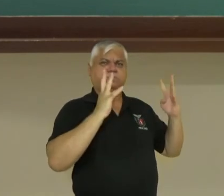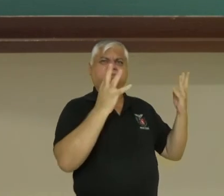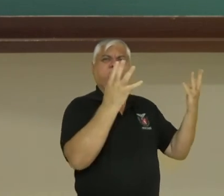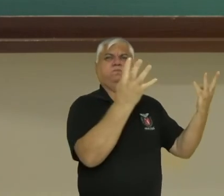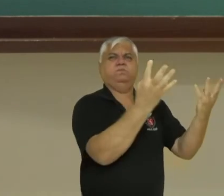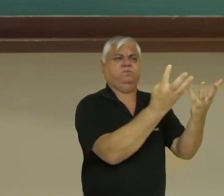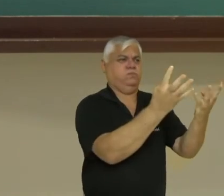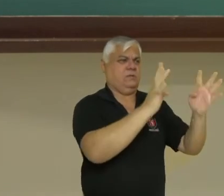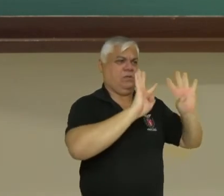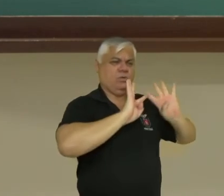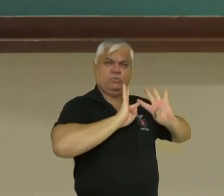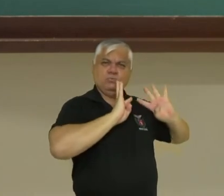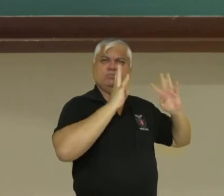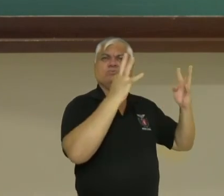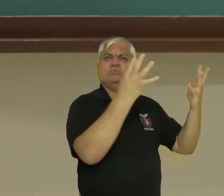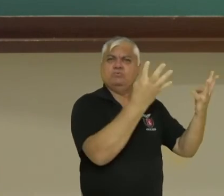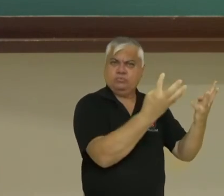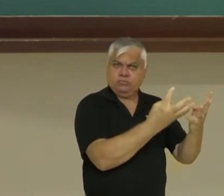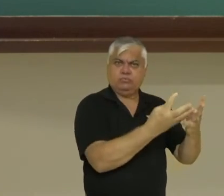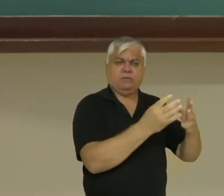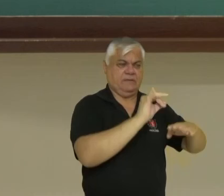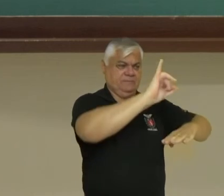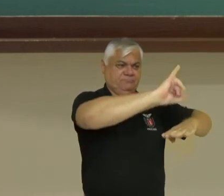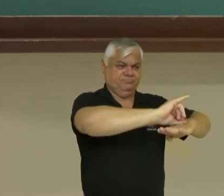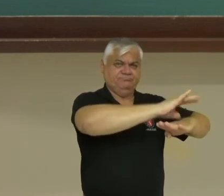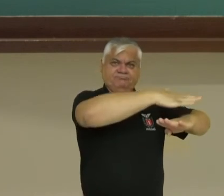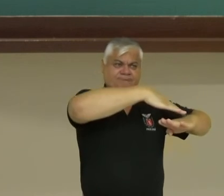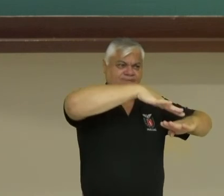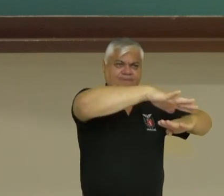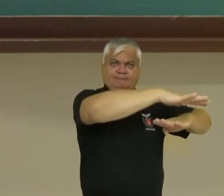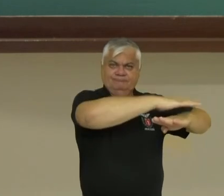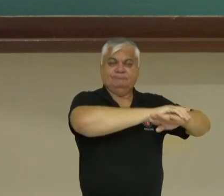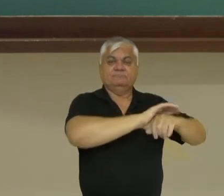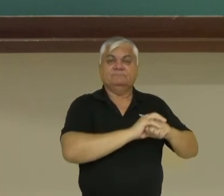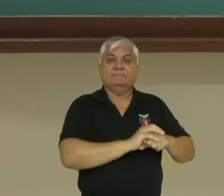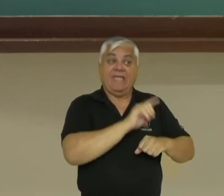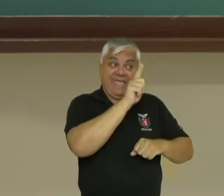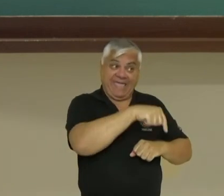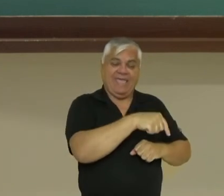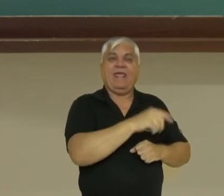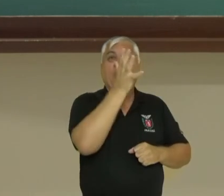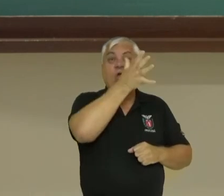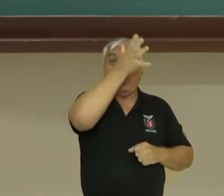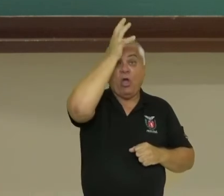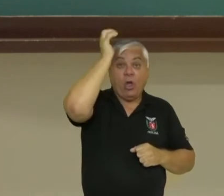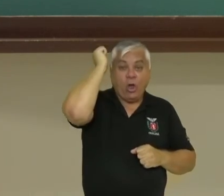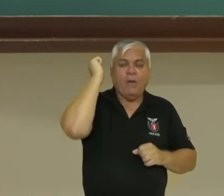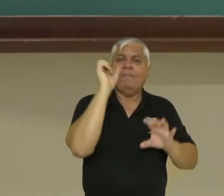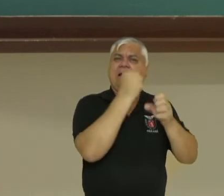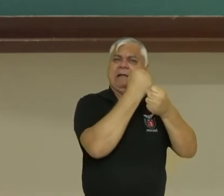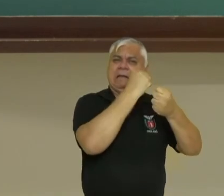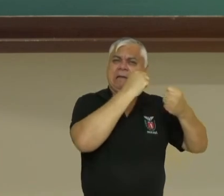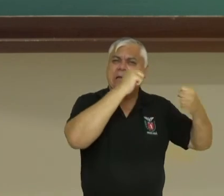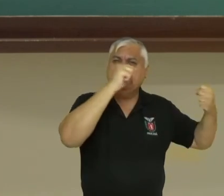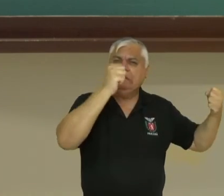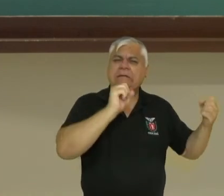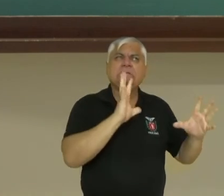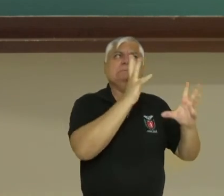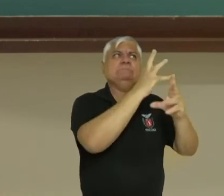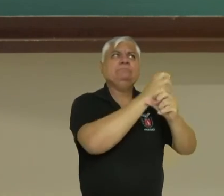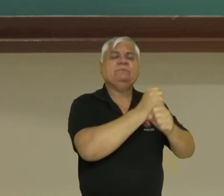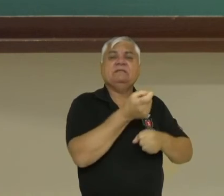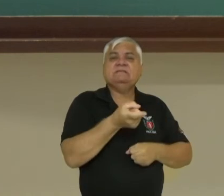ao redor e o palco fica ali no meio. Então o Circo Máximo de Roma era assim, era grandioso, com capacidade